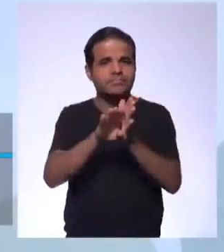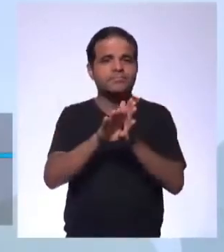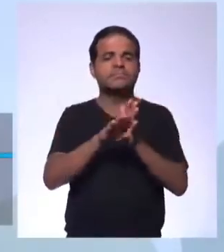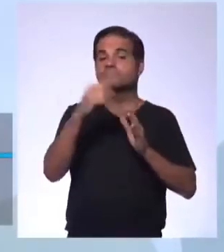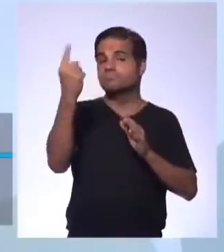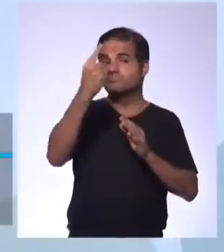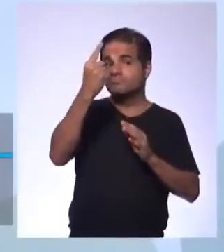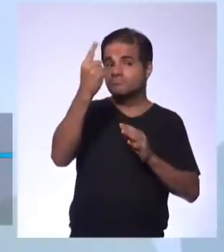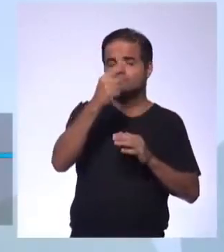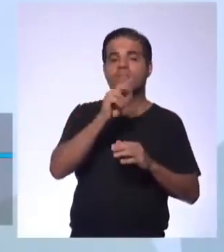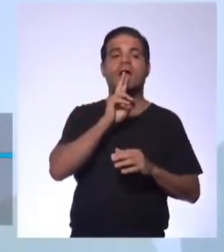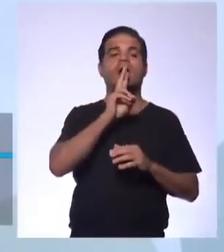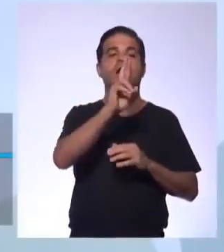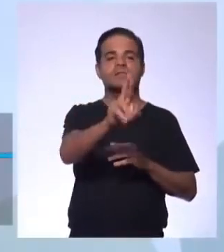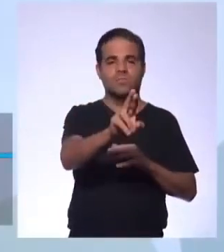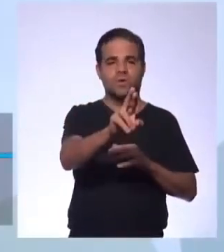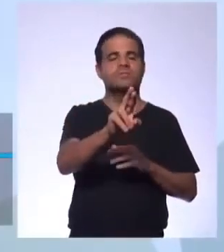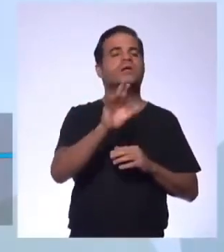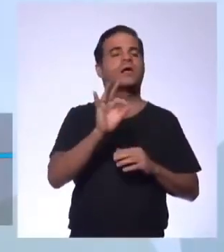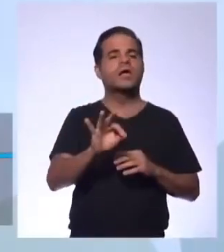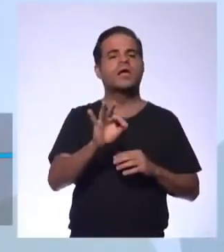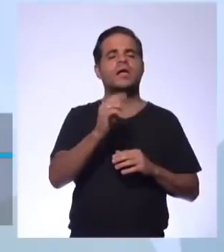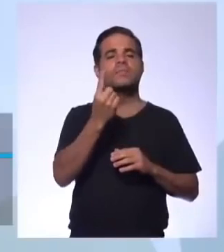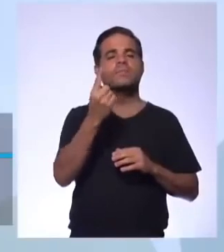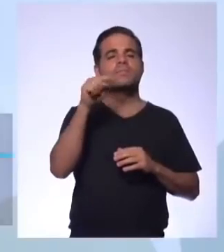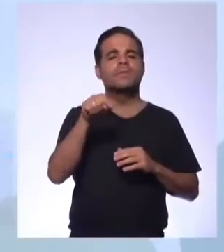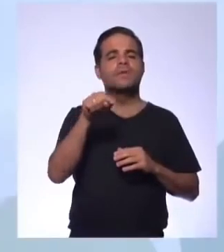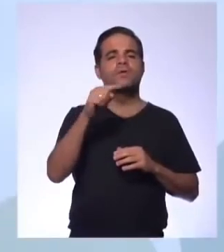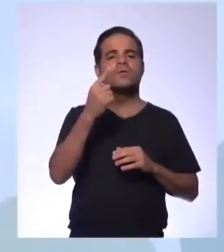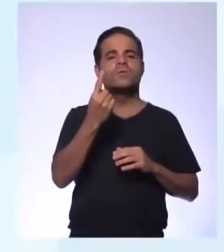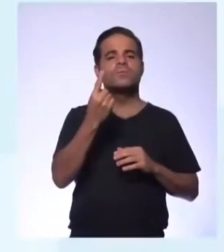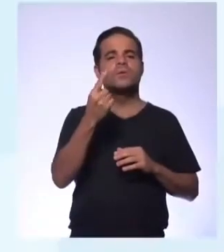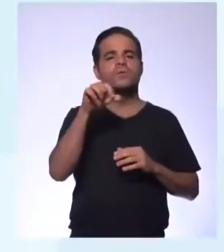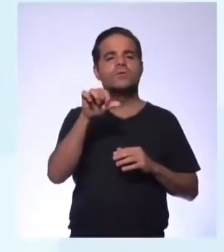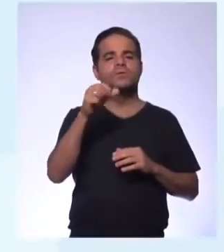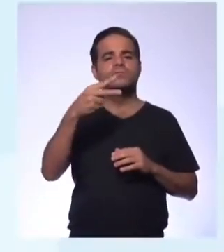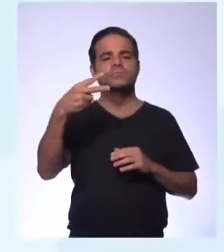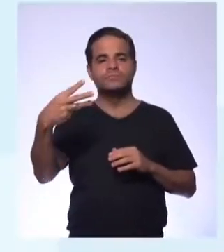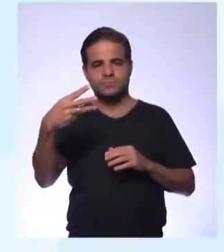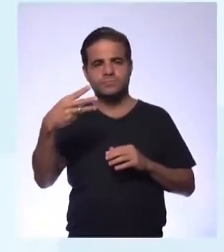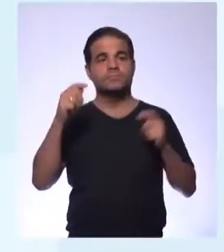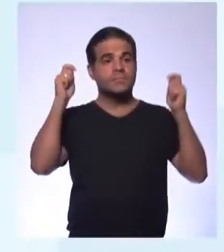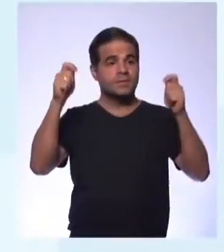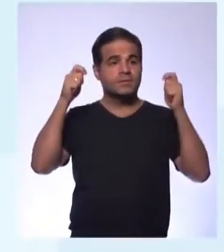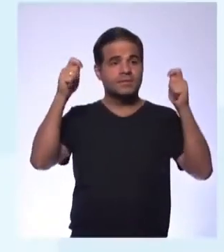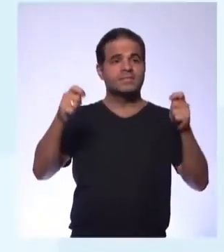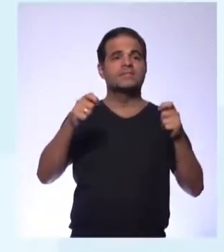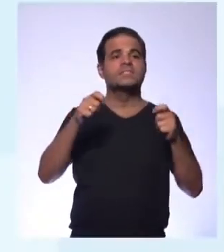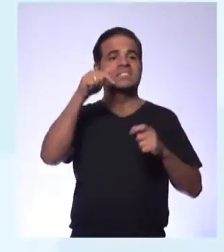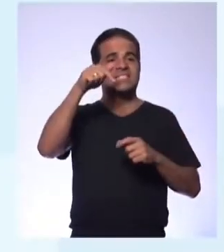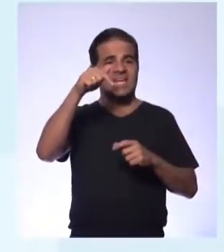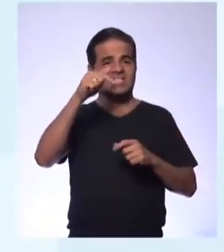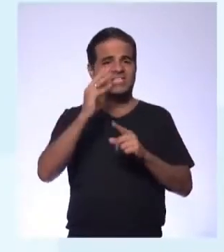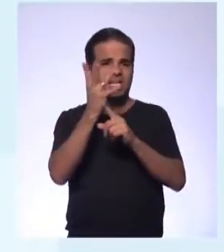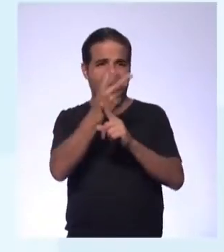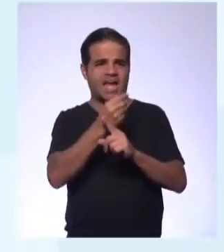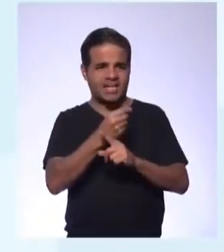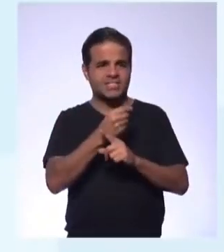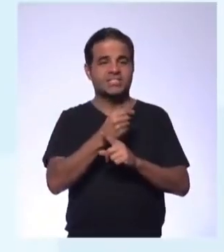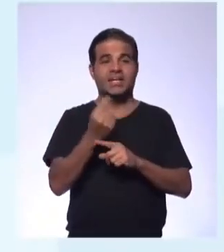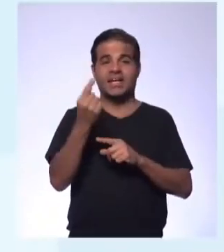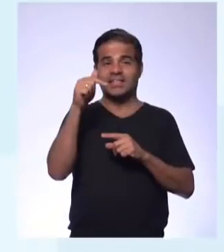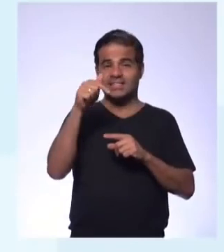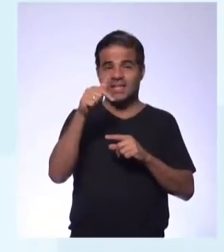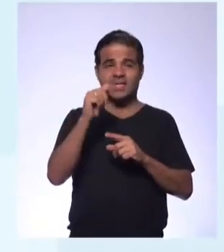Primeiro, vamos à resposta. Em 1923, no Manifesto das 7 Artes e Estética da 7ª